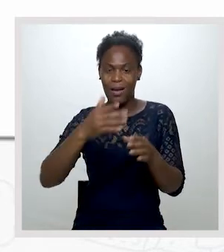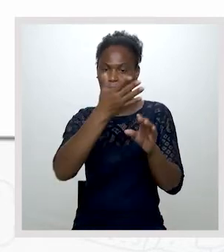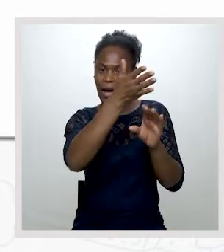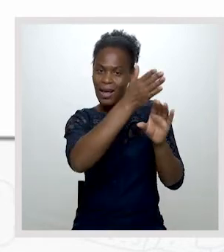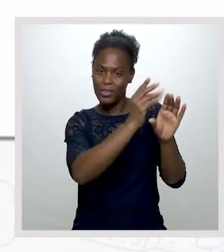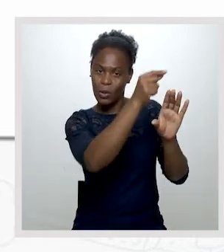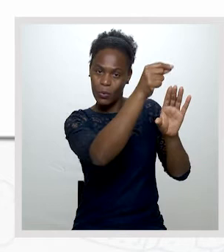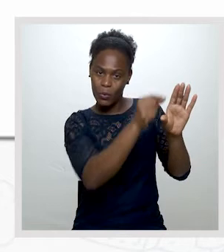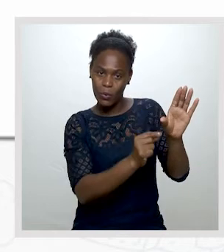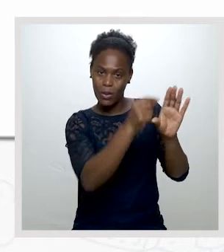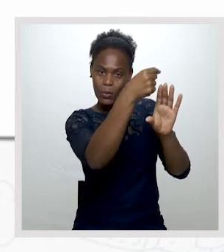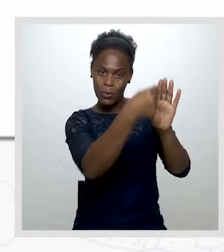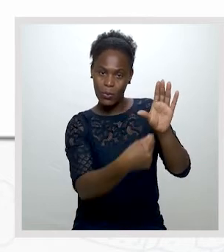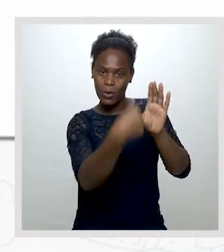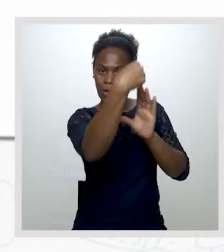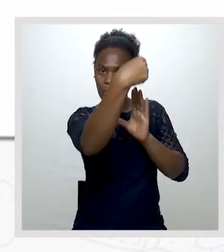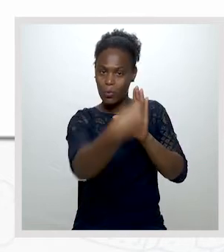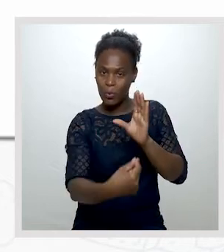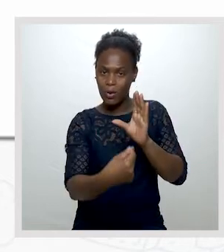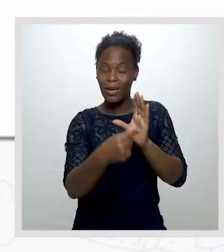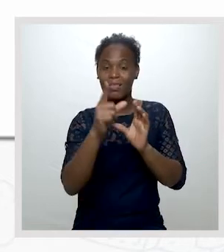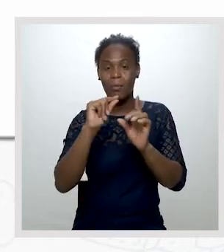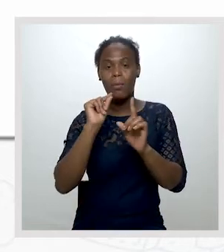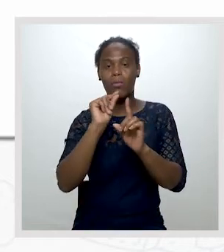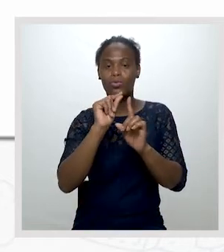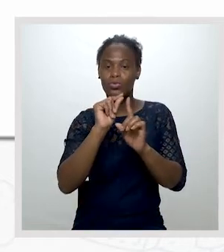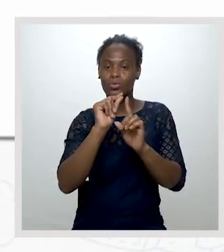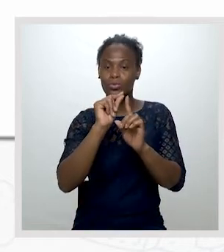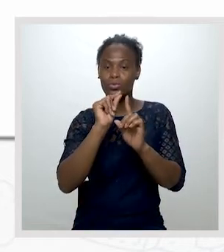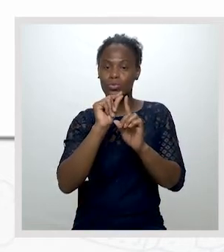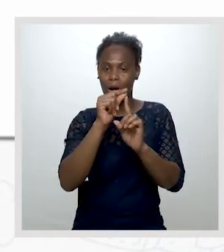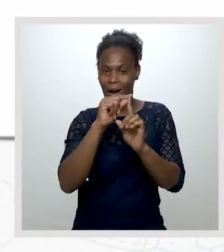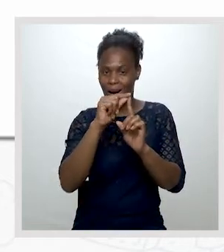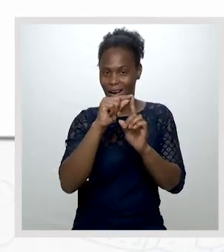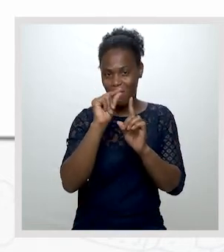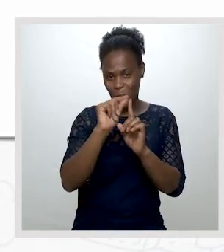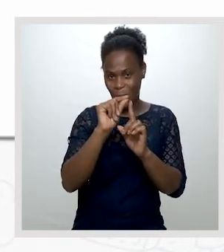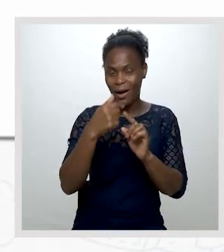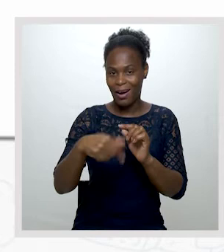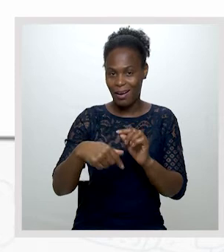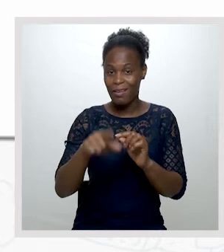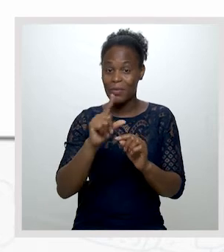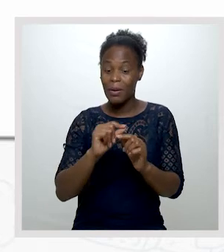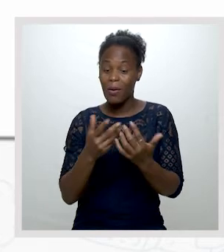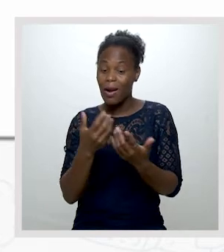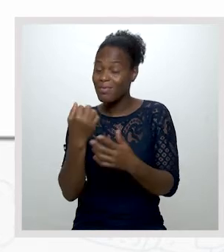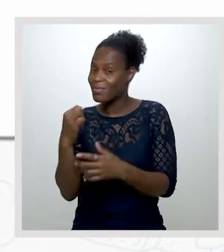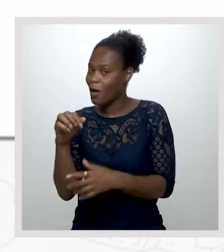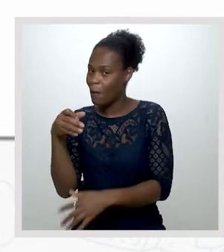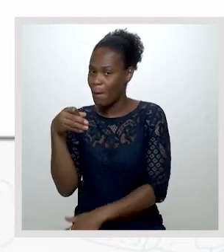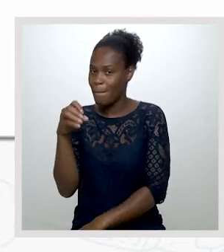arestas e têm vértices. Os não poliedros